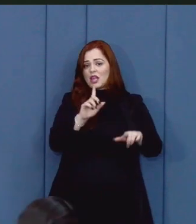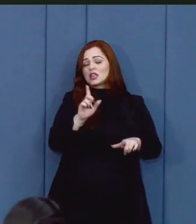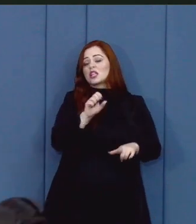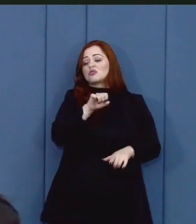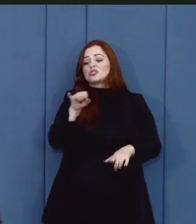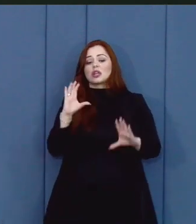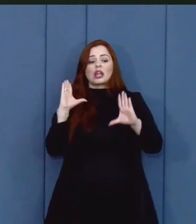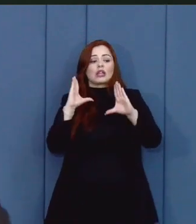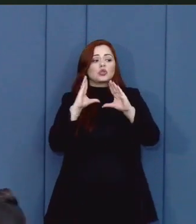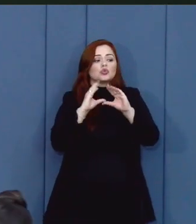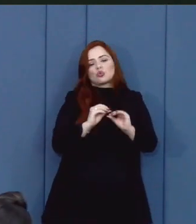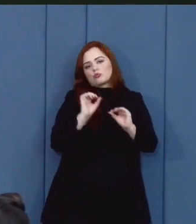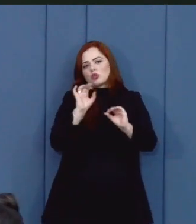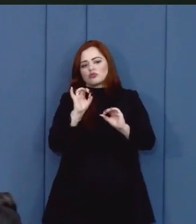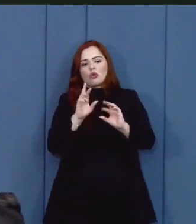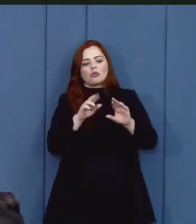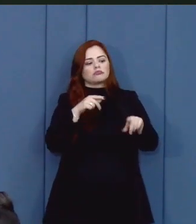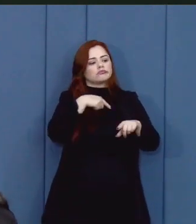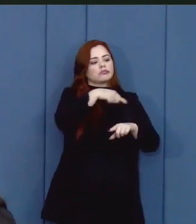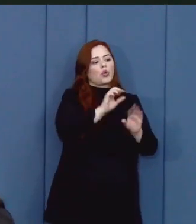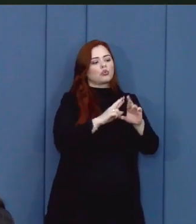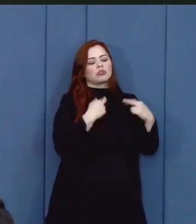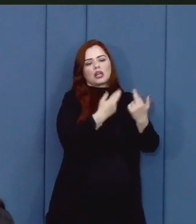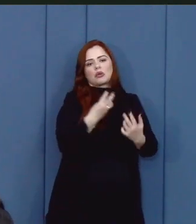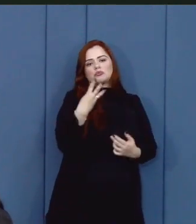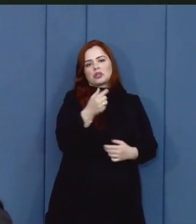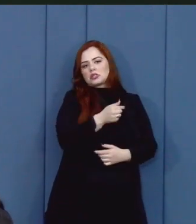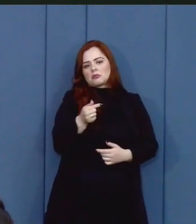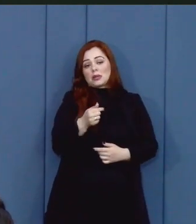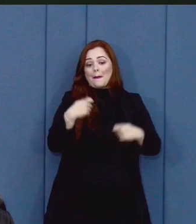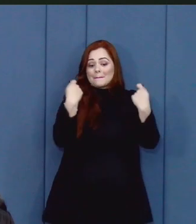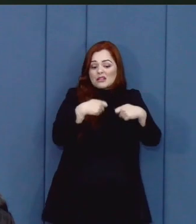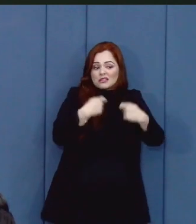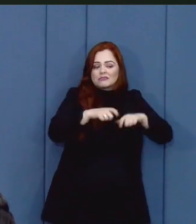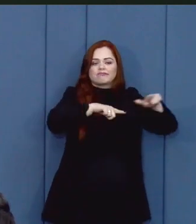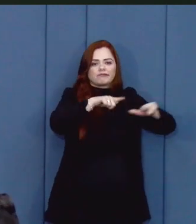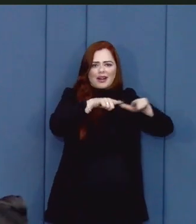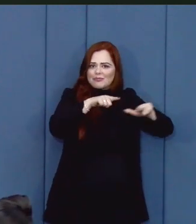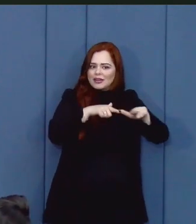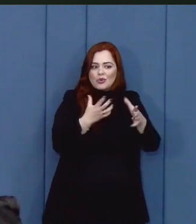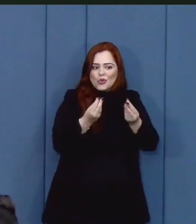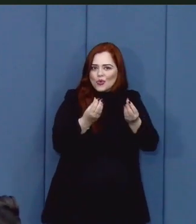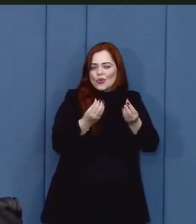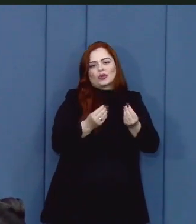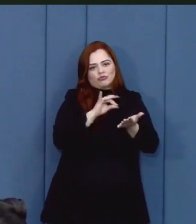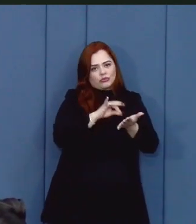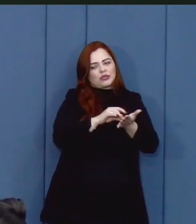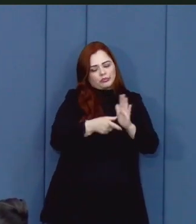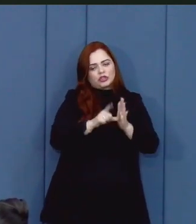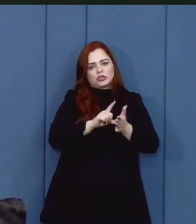não se resume a você participar da reunião durante 3 semanas. Tem que trabalhar muito antes, né?